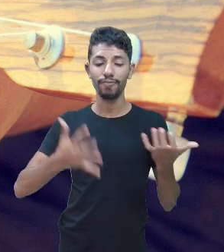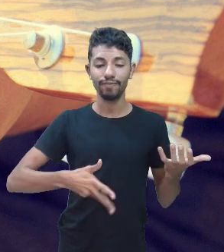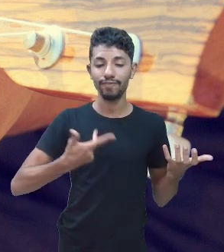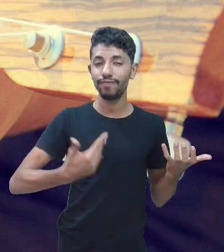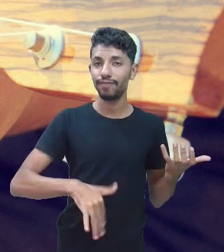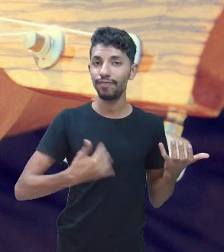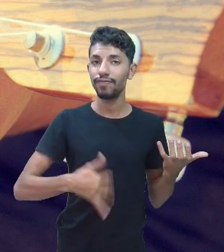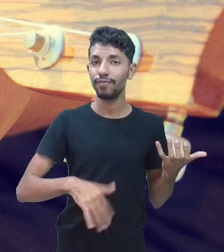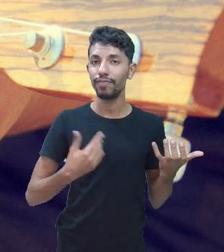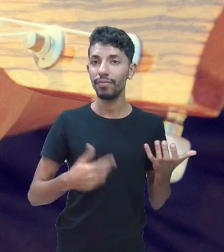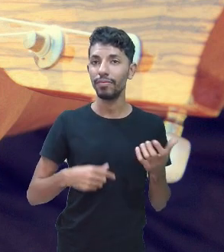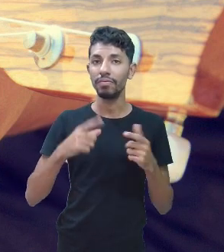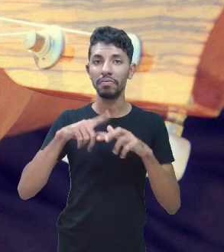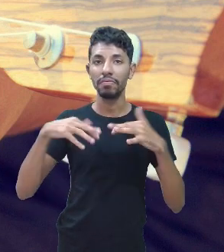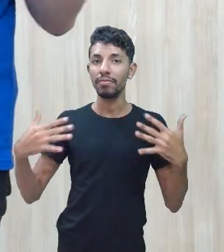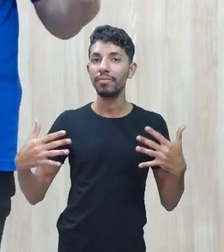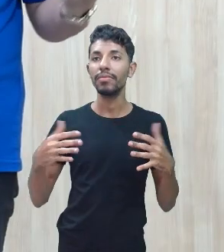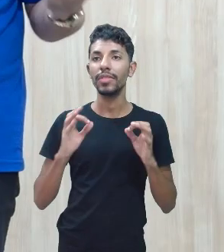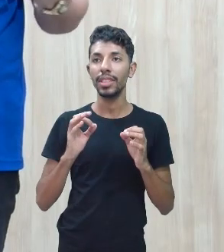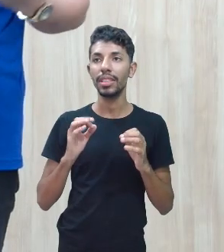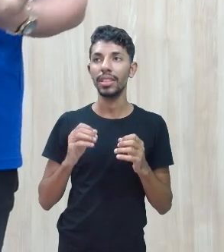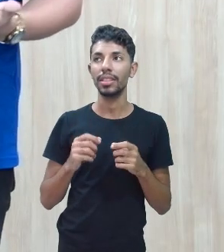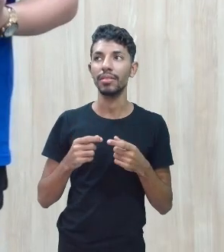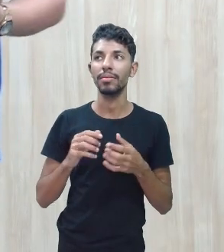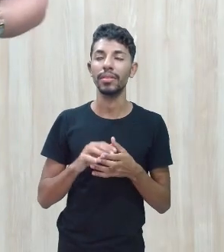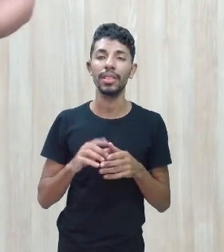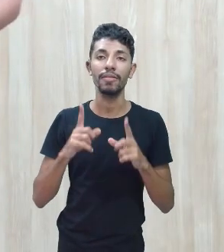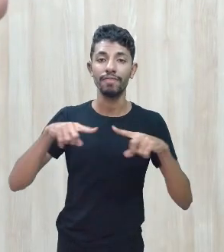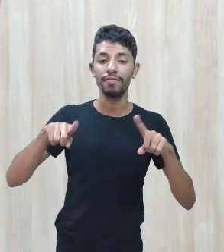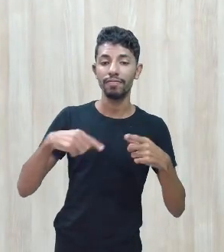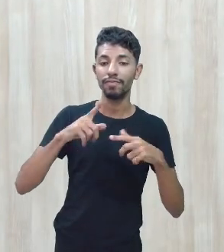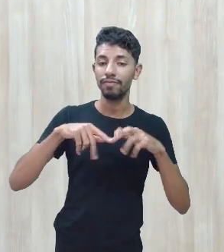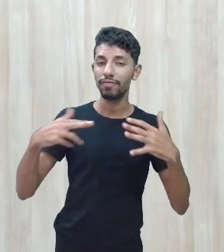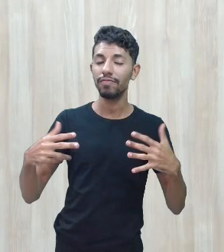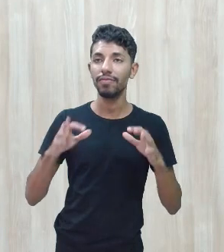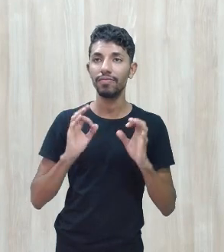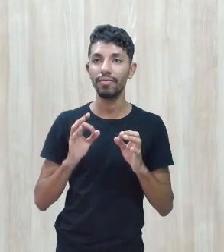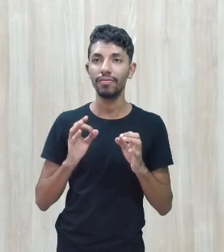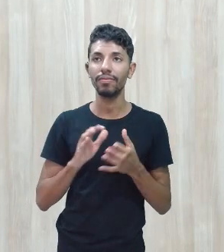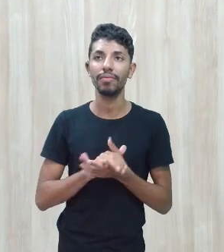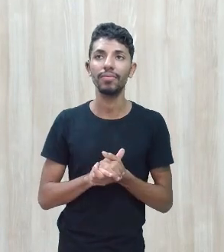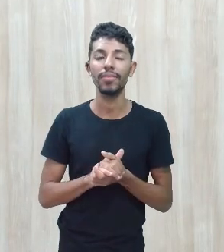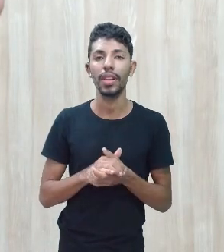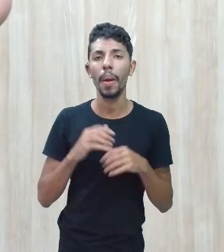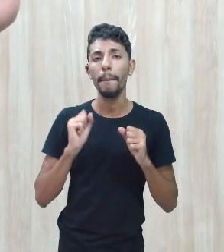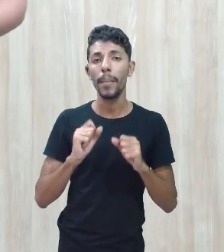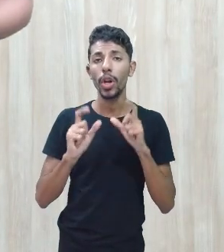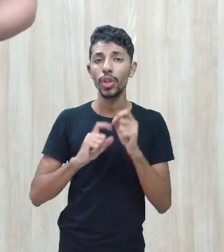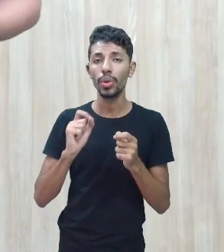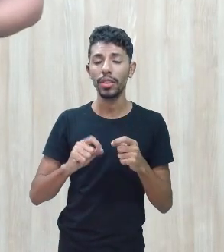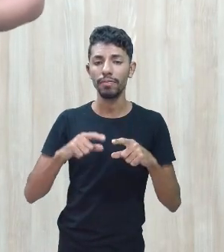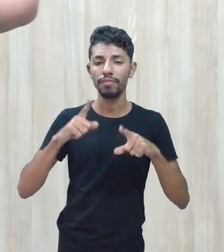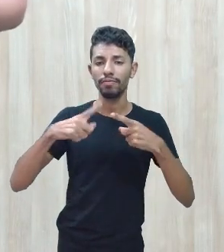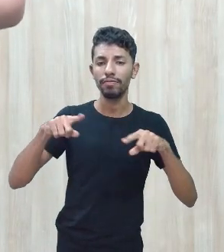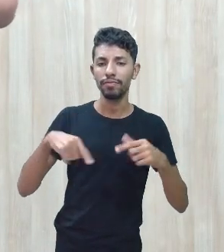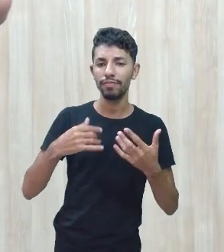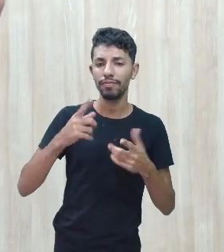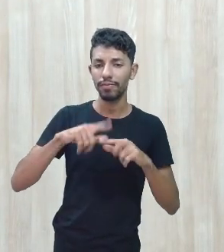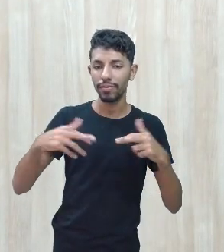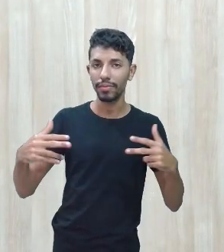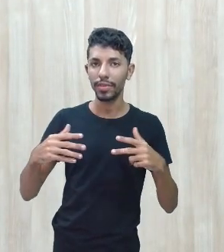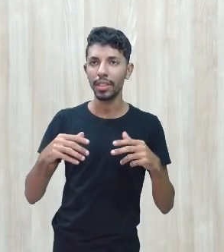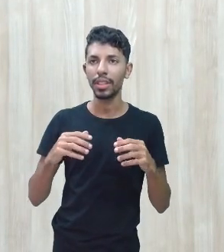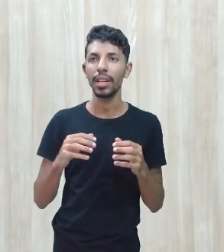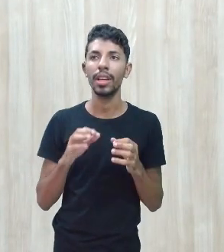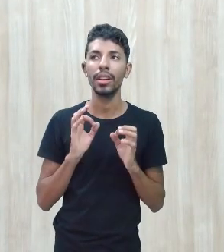qualquer instrumento. Aqui play já não é jogar, aqui é play é tocar, né? Então você pode tocar um instrumento, seja